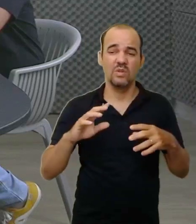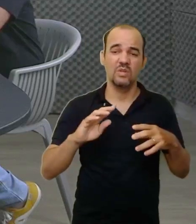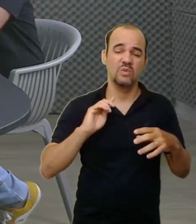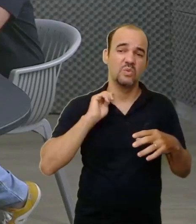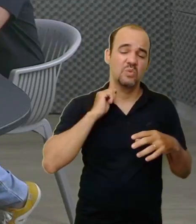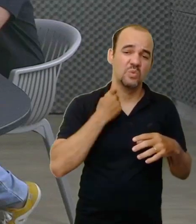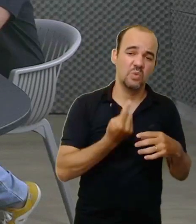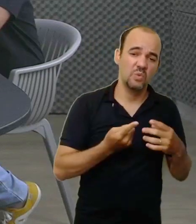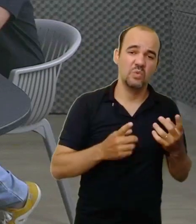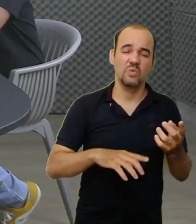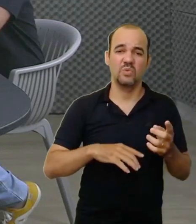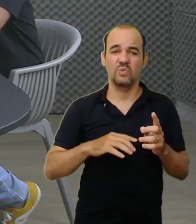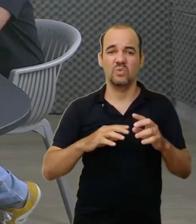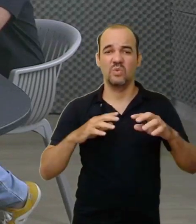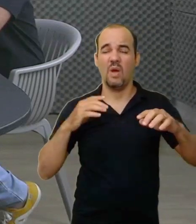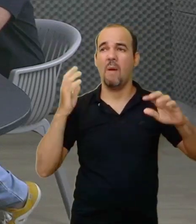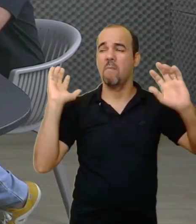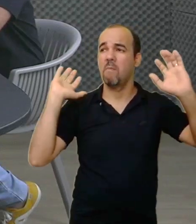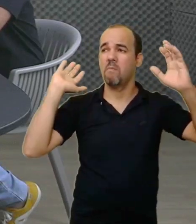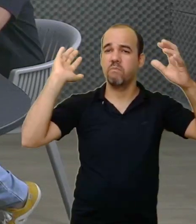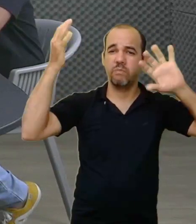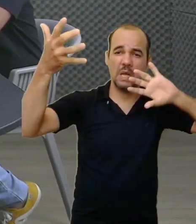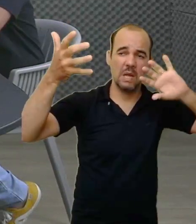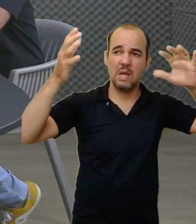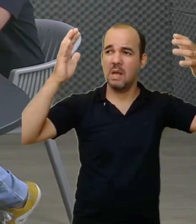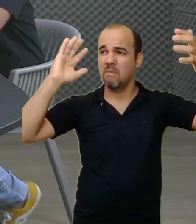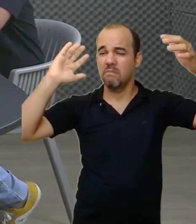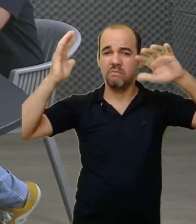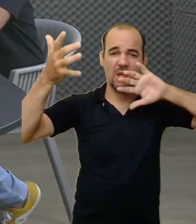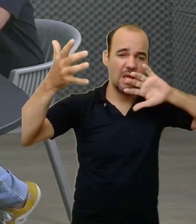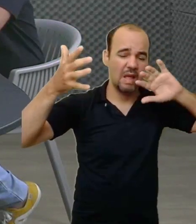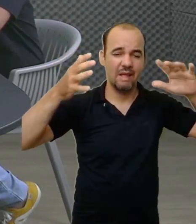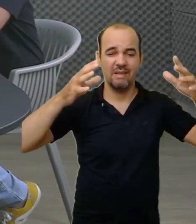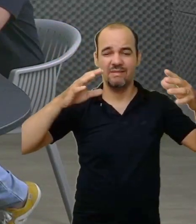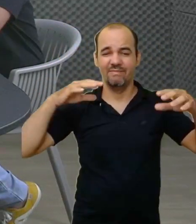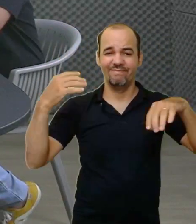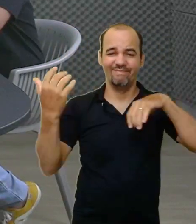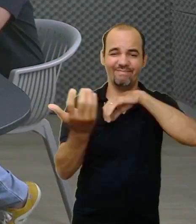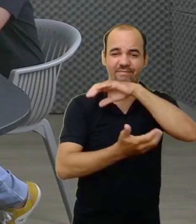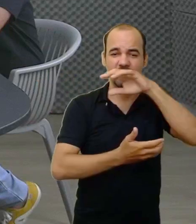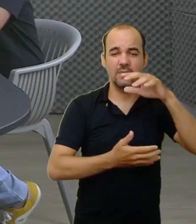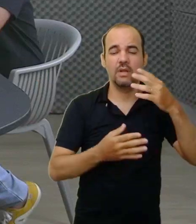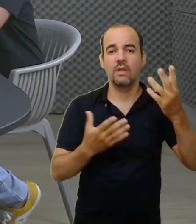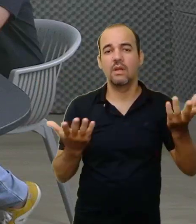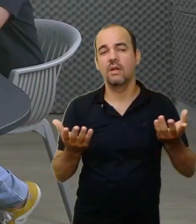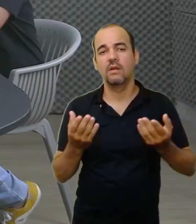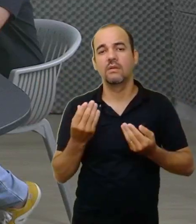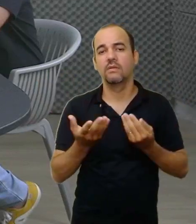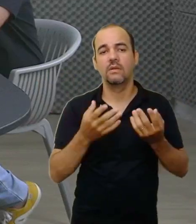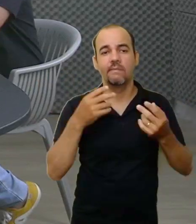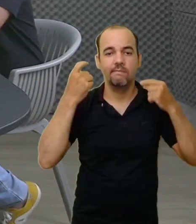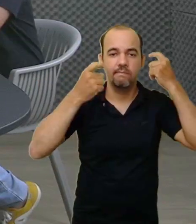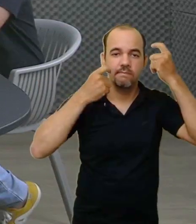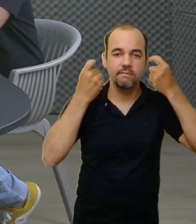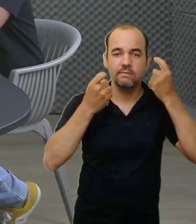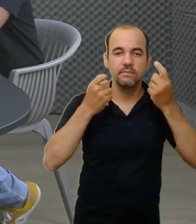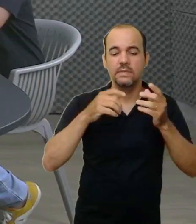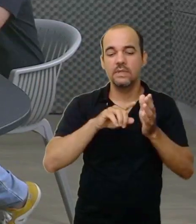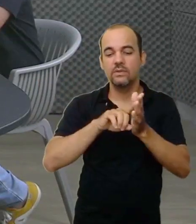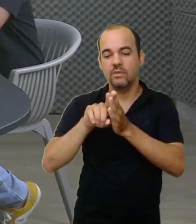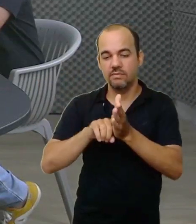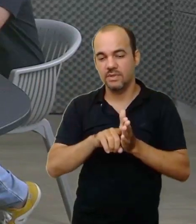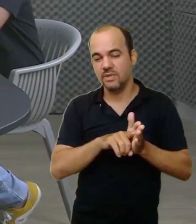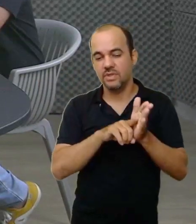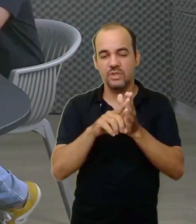dizer, olha, isso está acontecendo, isso é uma preocupação? O que na tua pesquisa te chama a atenção